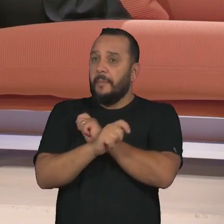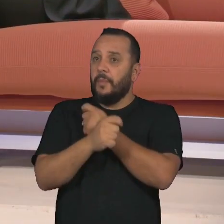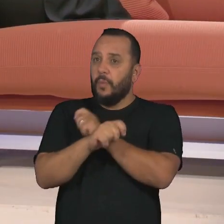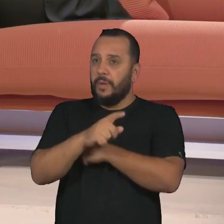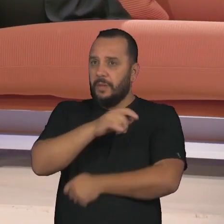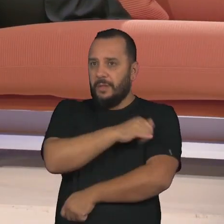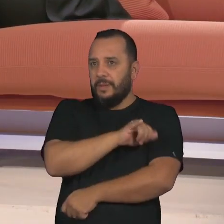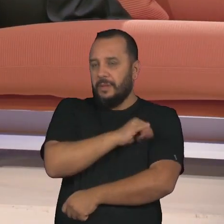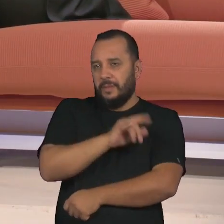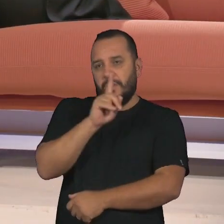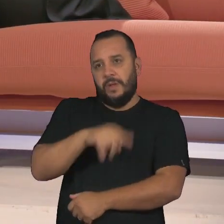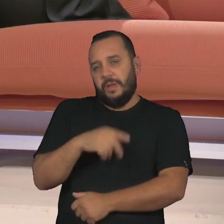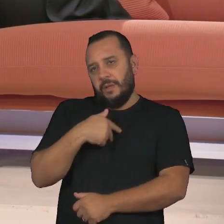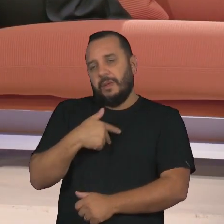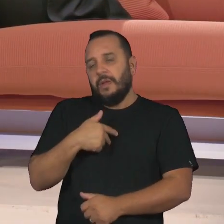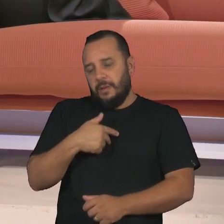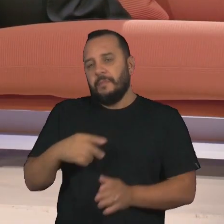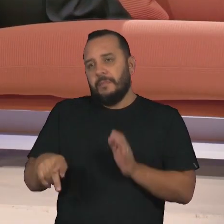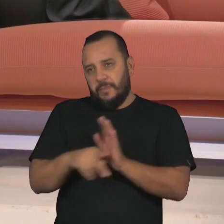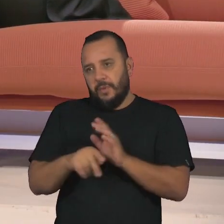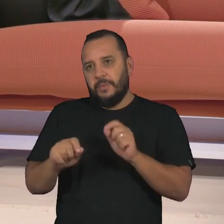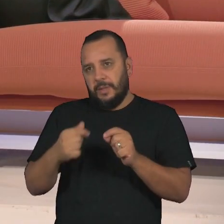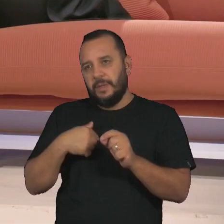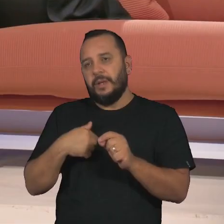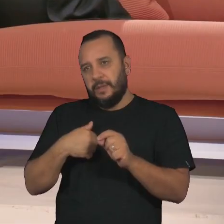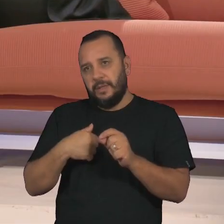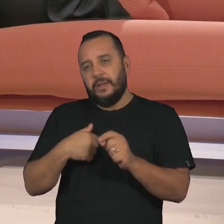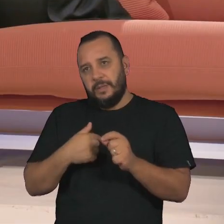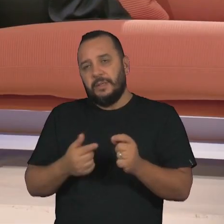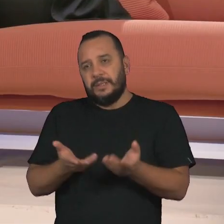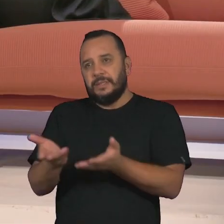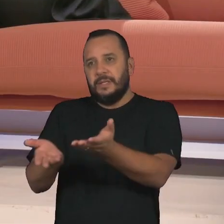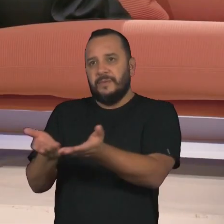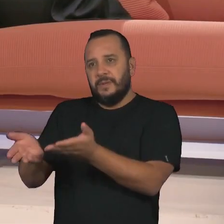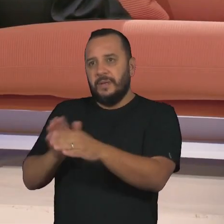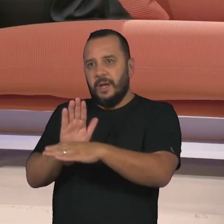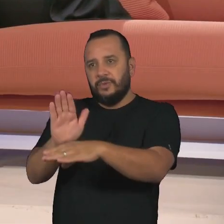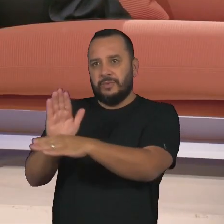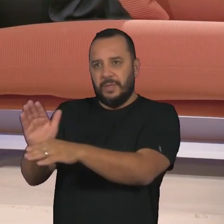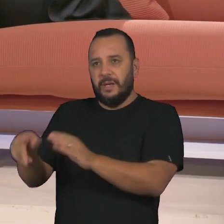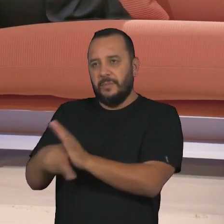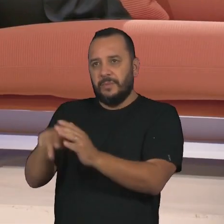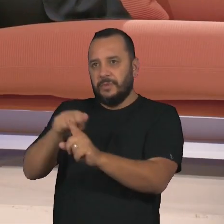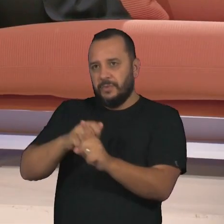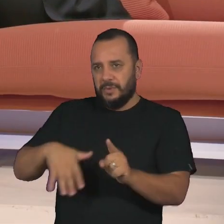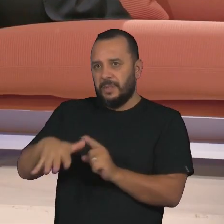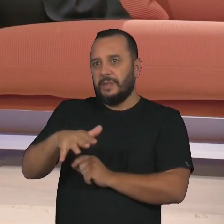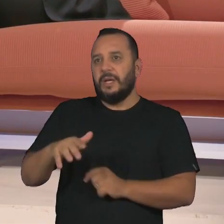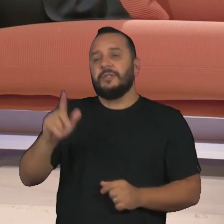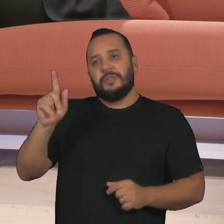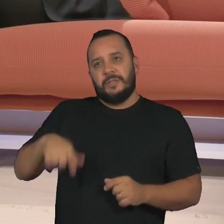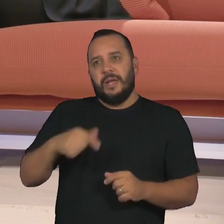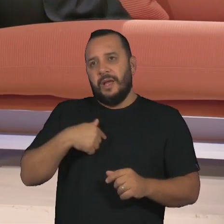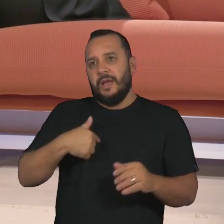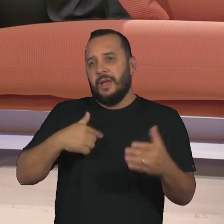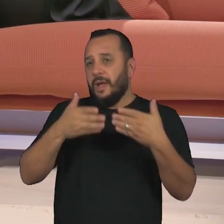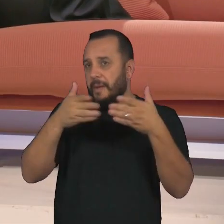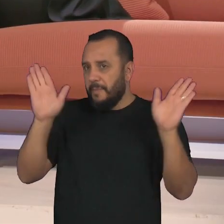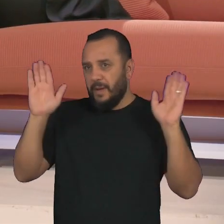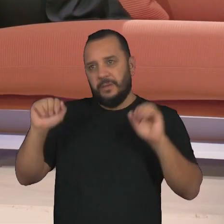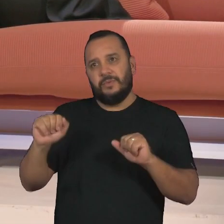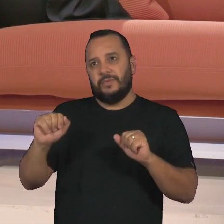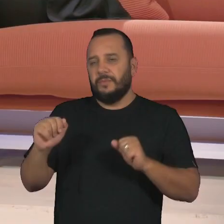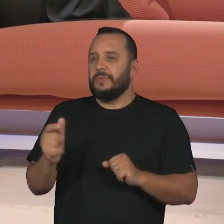a serviço da sociedade. Então, o que a gente compartilha, eu chamo de um ethos confessional aberto, baseado